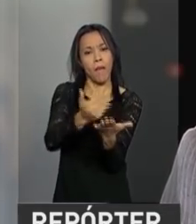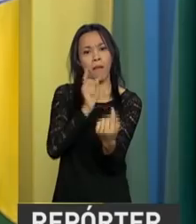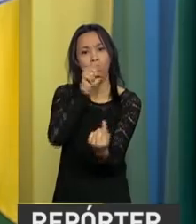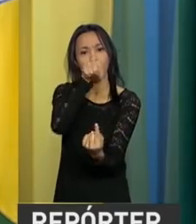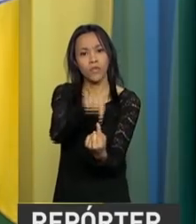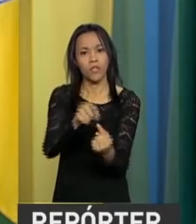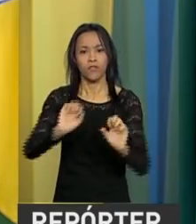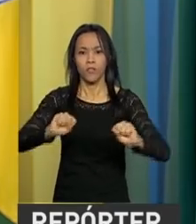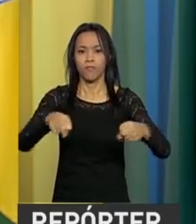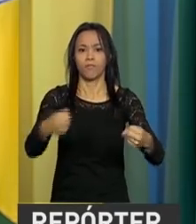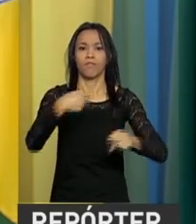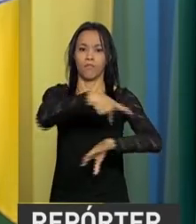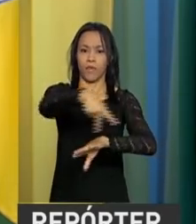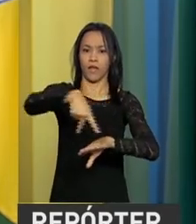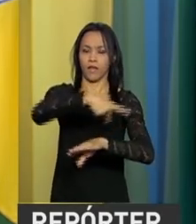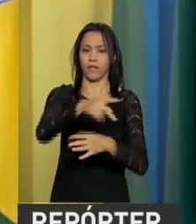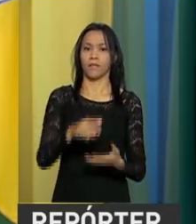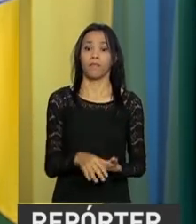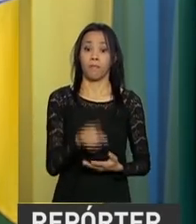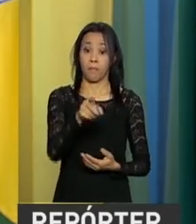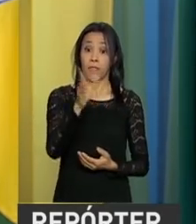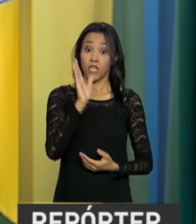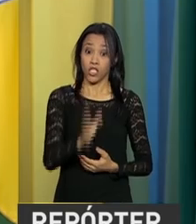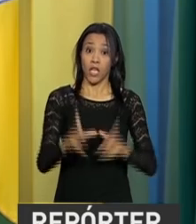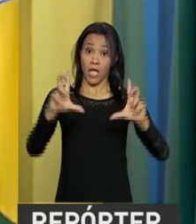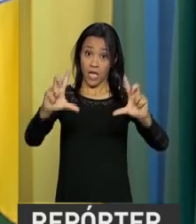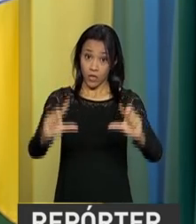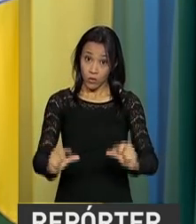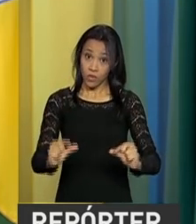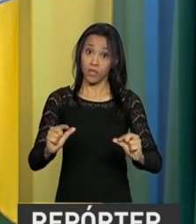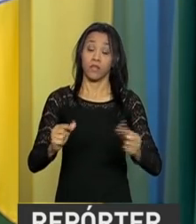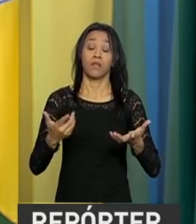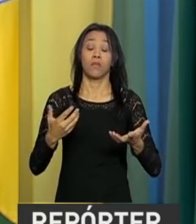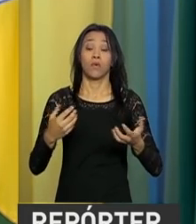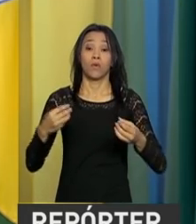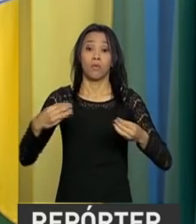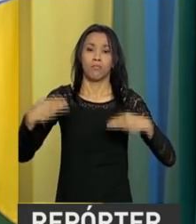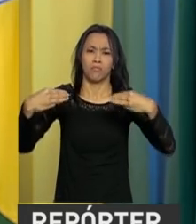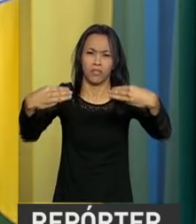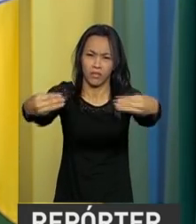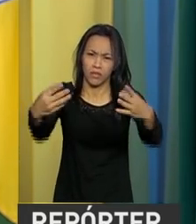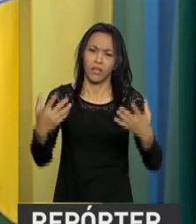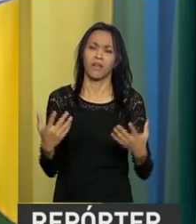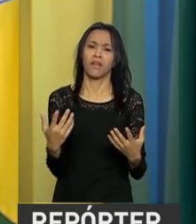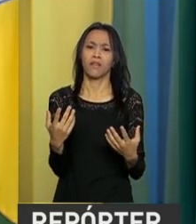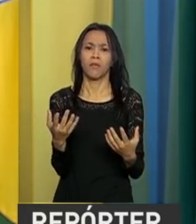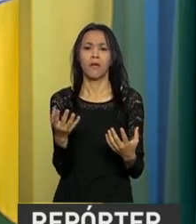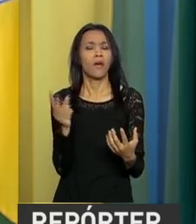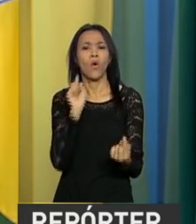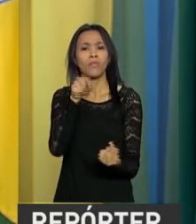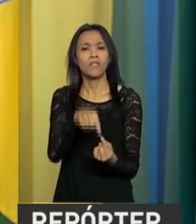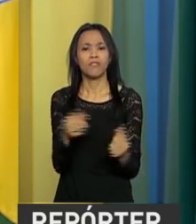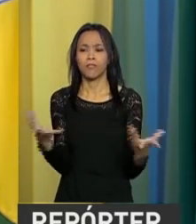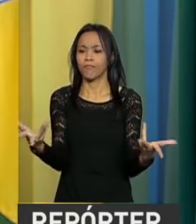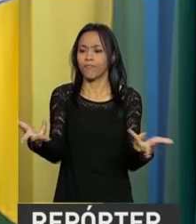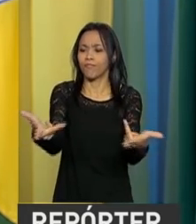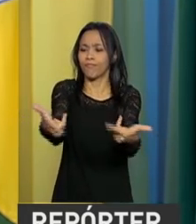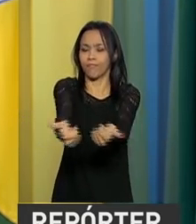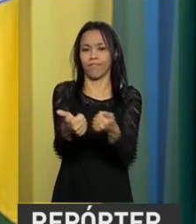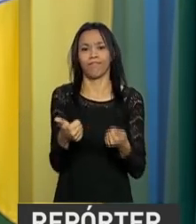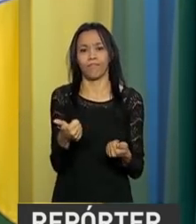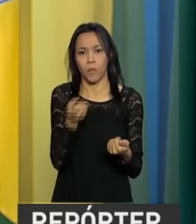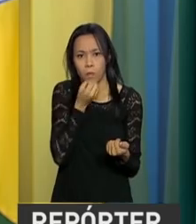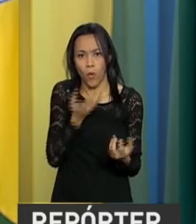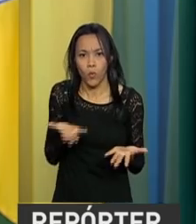país. Reduzimos a estrutura da administração pública de modo a torná-la mais ágil e